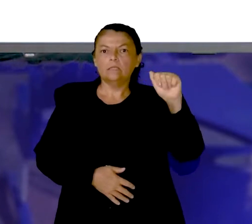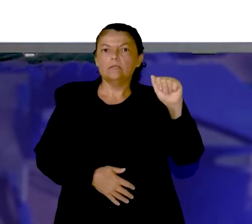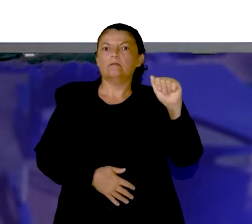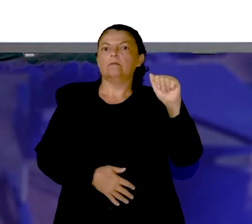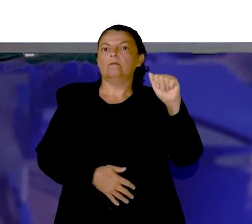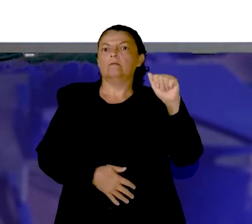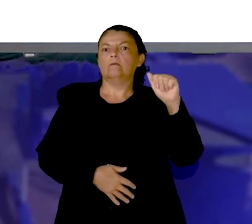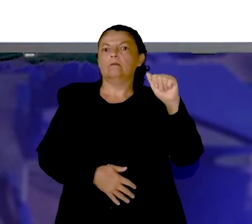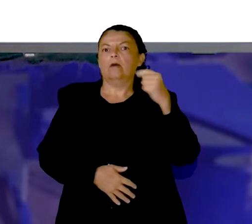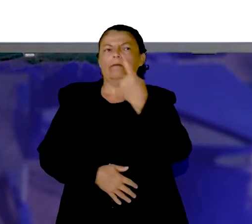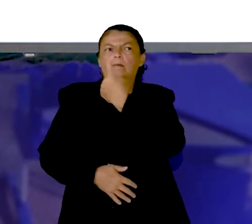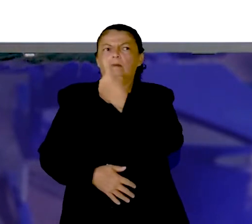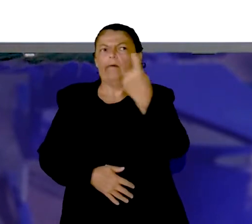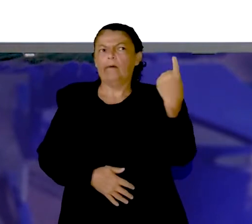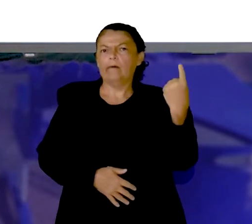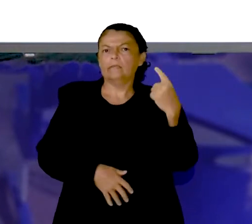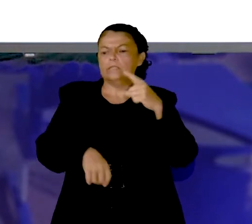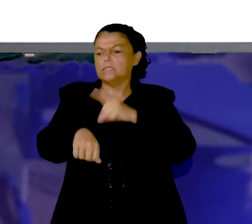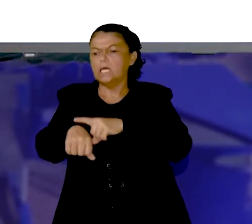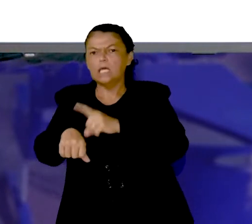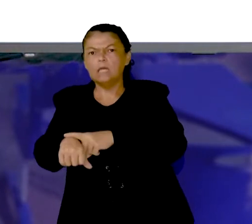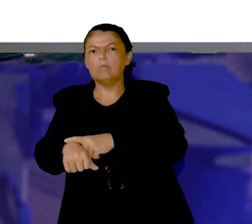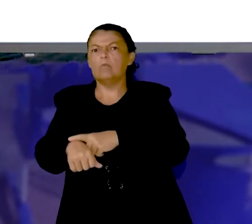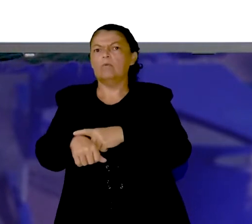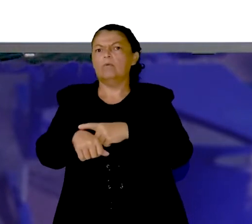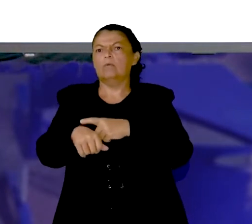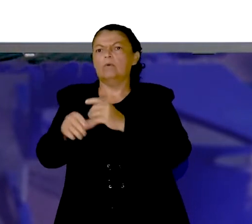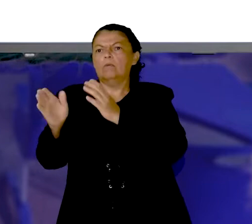da história, os homens eles tinham uma faixa